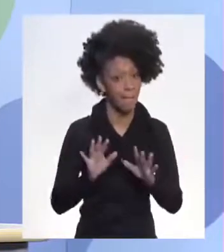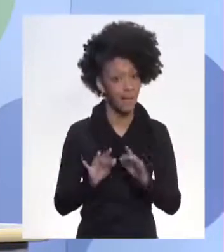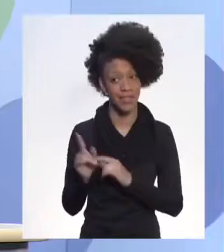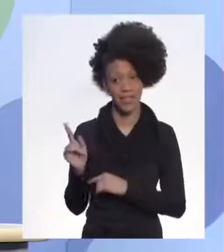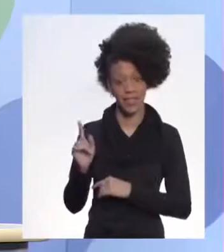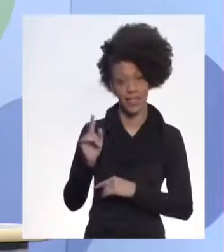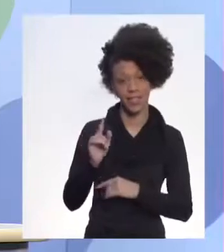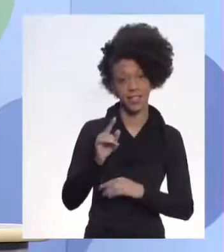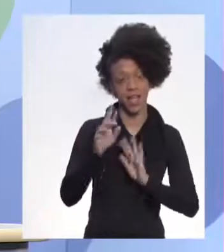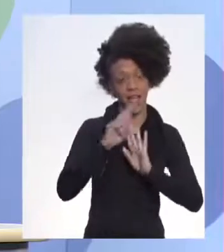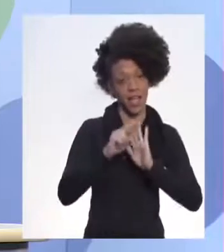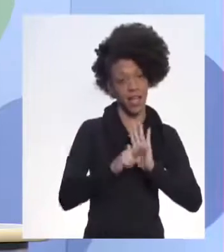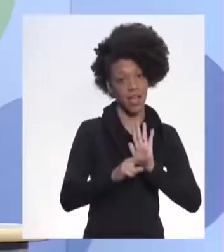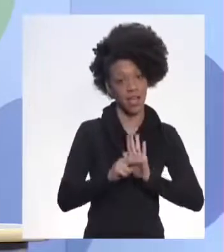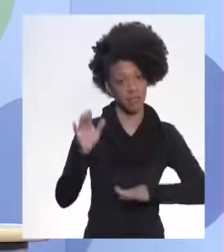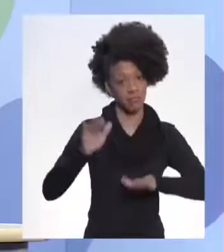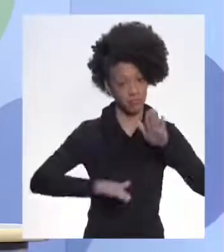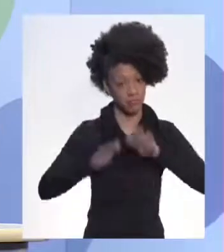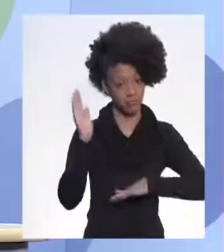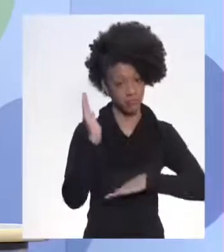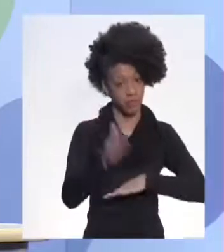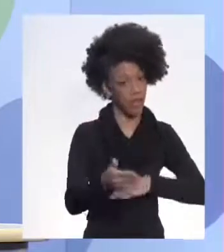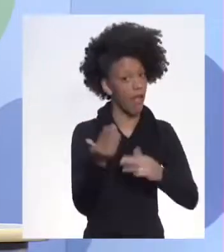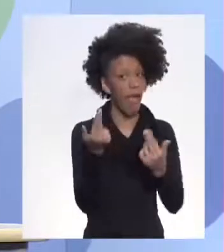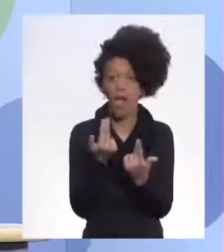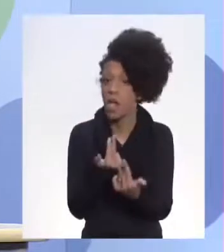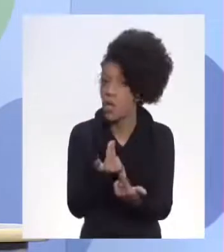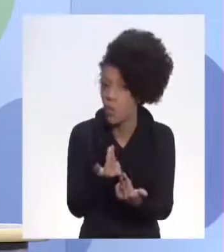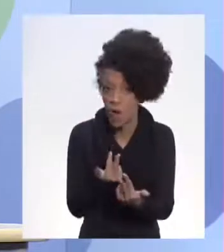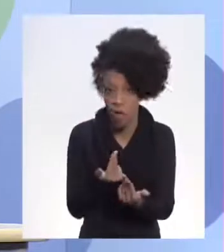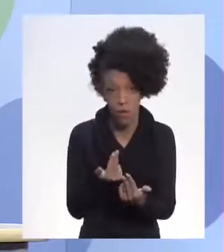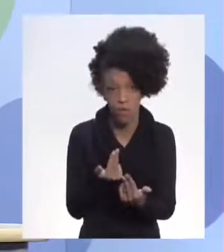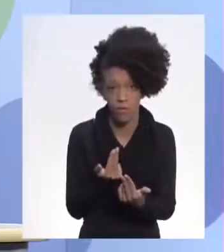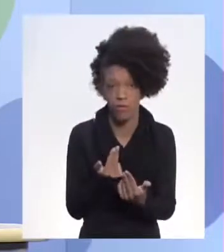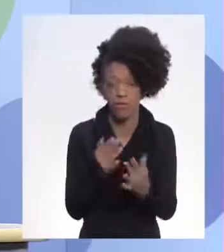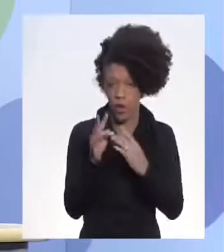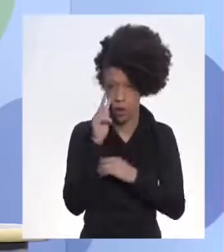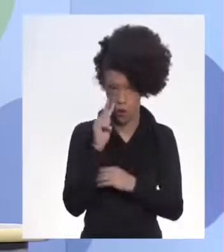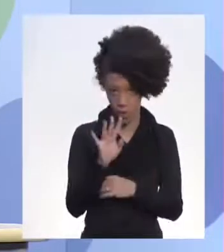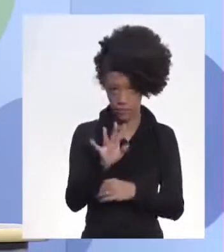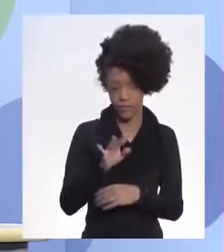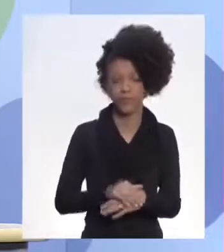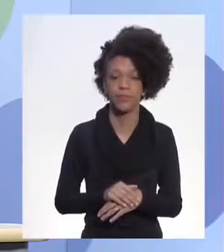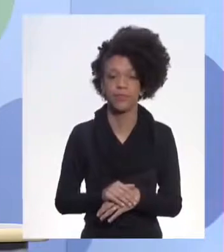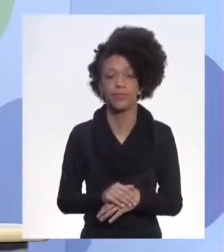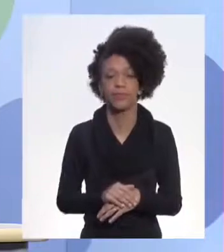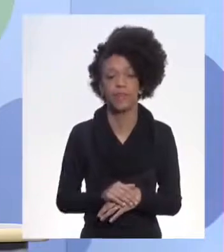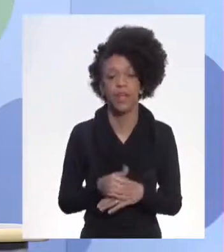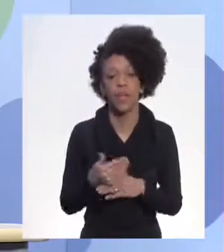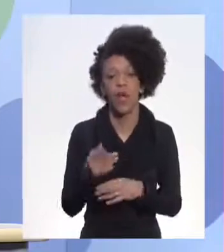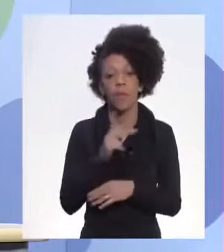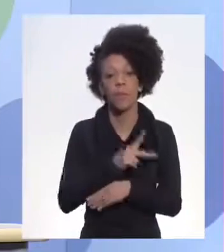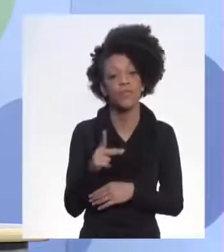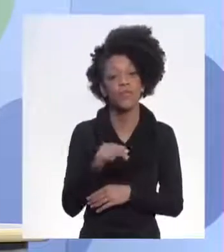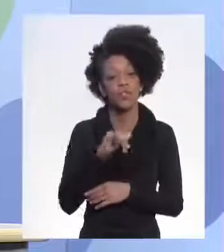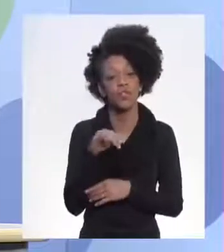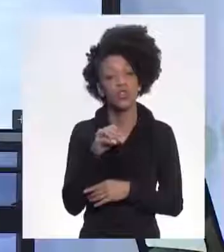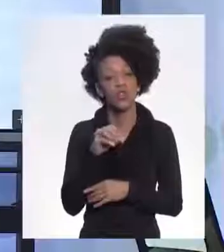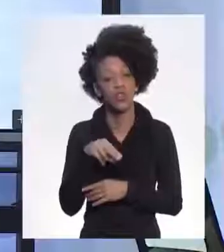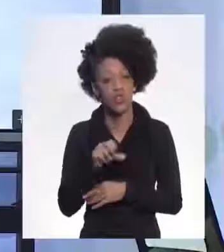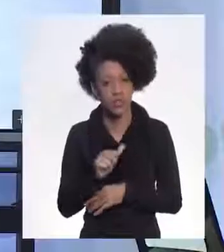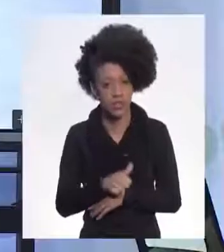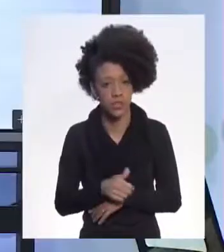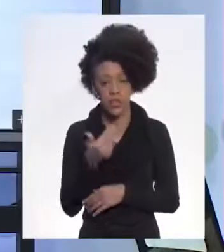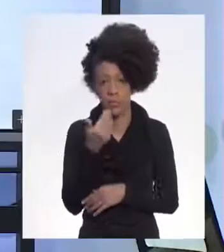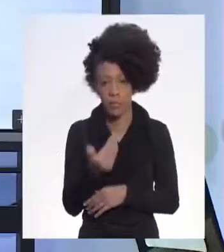de proporcionalidade direta, é a mesma coisa. Observem que foi o que o professor Jonas fez. Vou até pedir